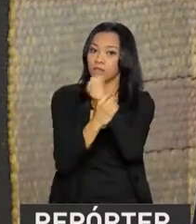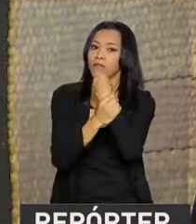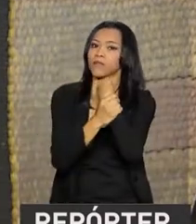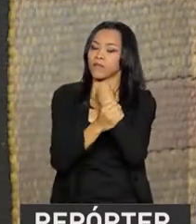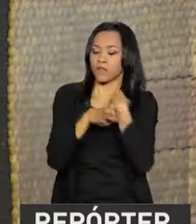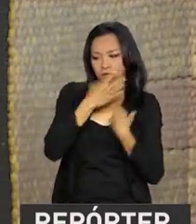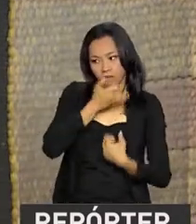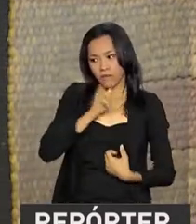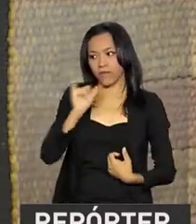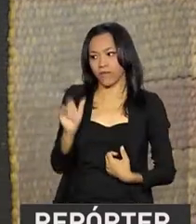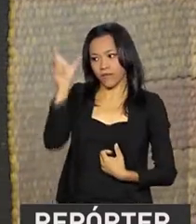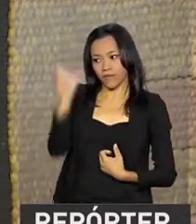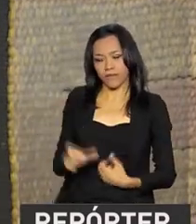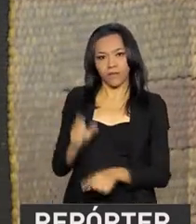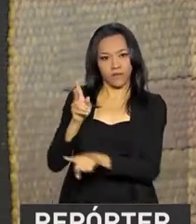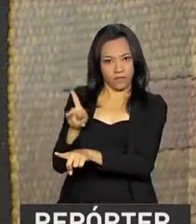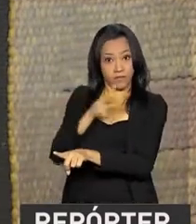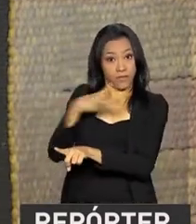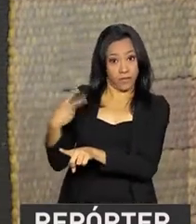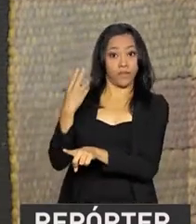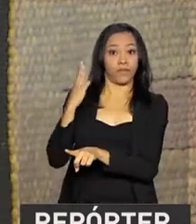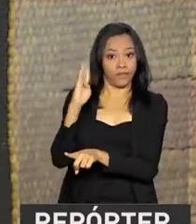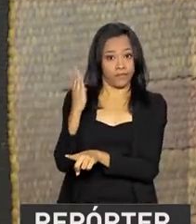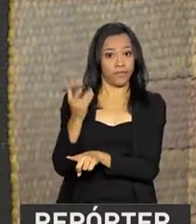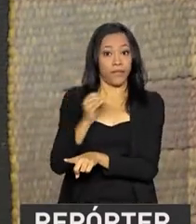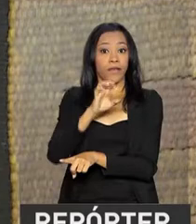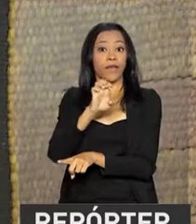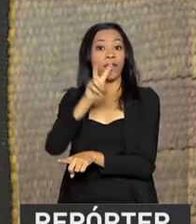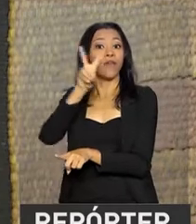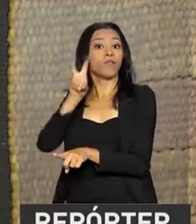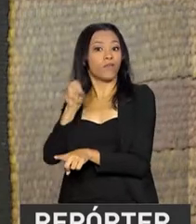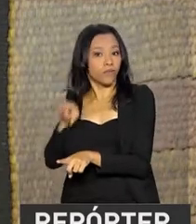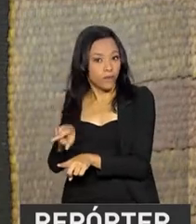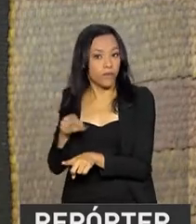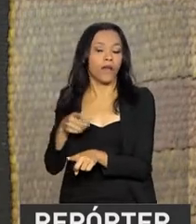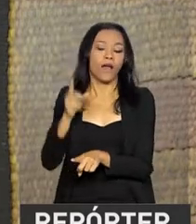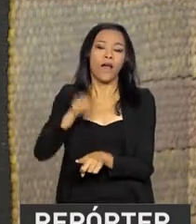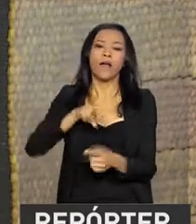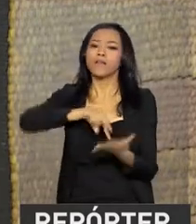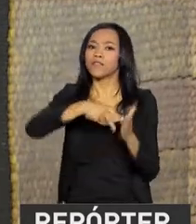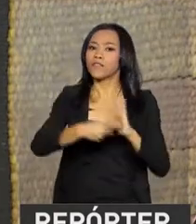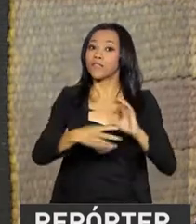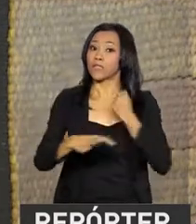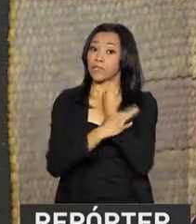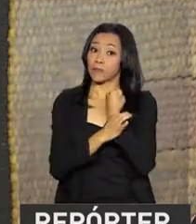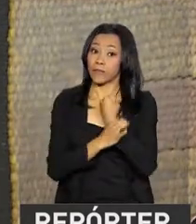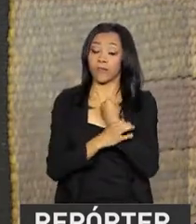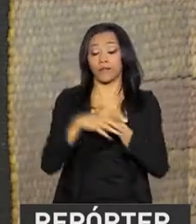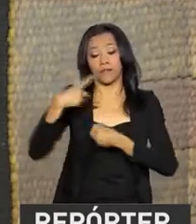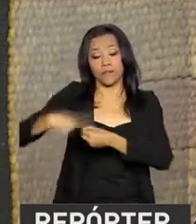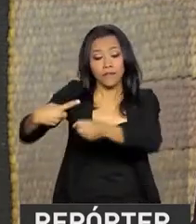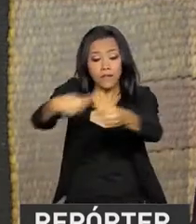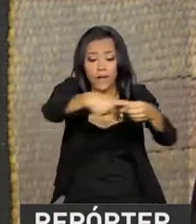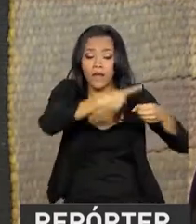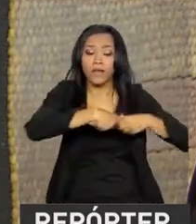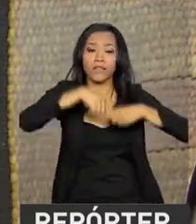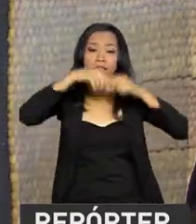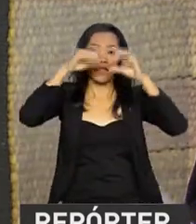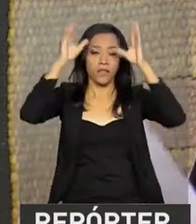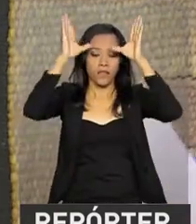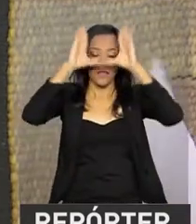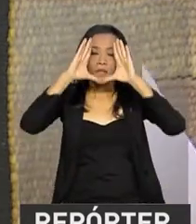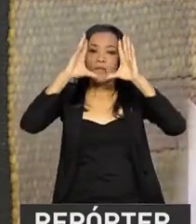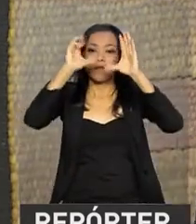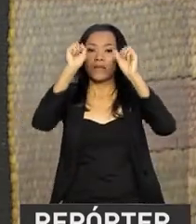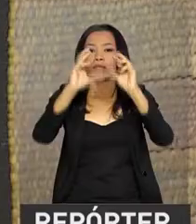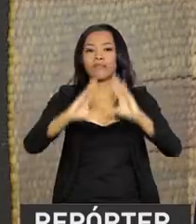senhor presidente Evo Morales, é sinônimo de segurança nas nossas cidades, de tranquilidade para todos